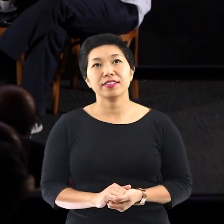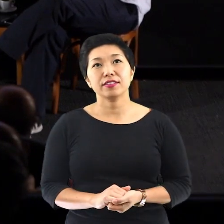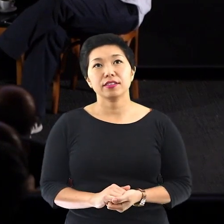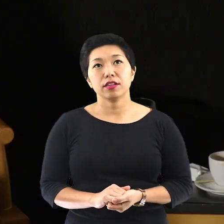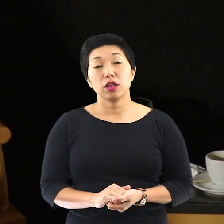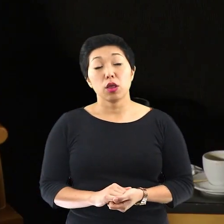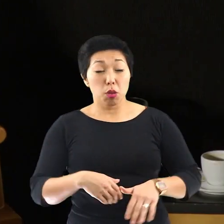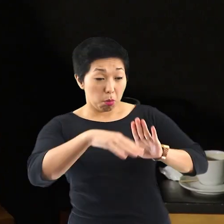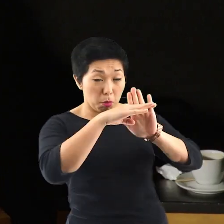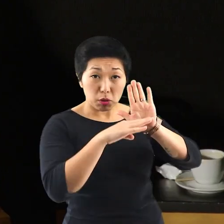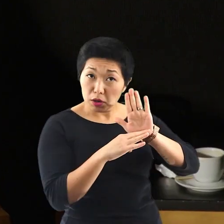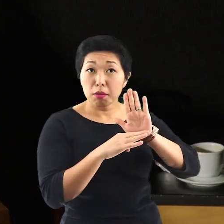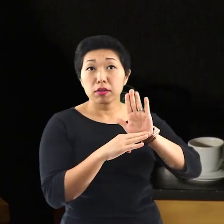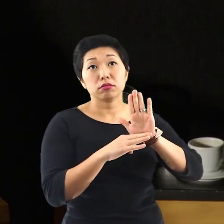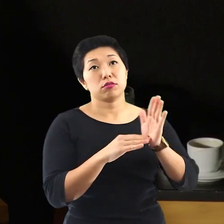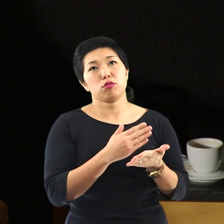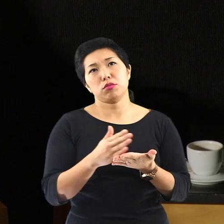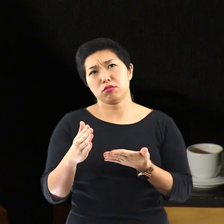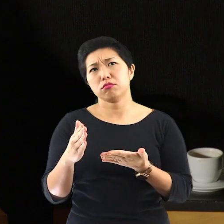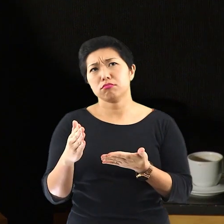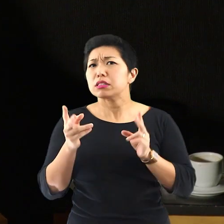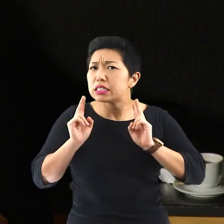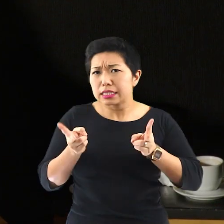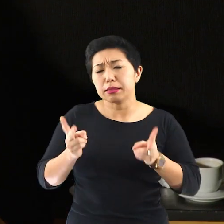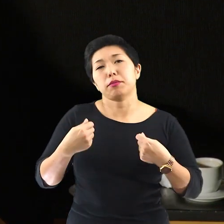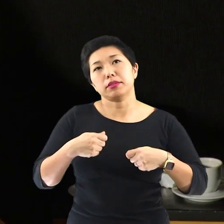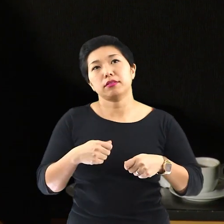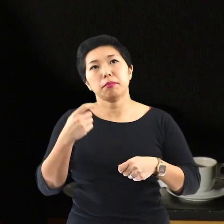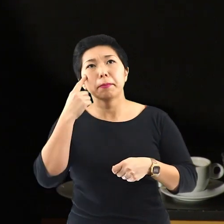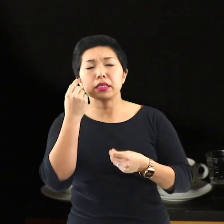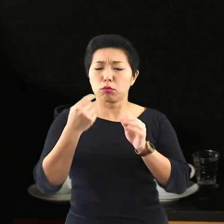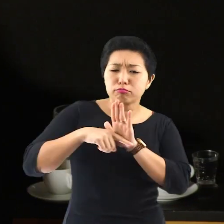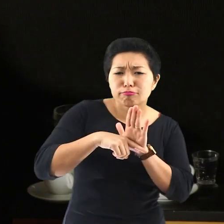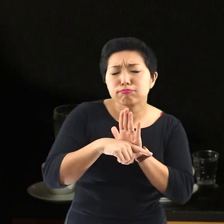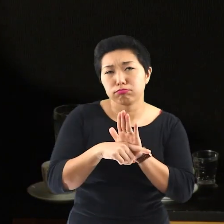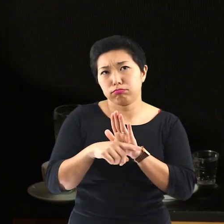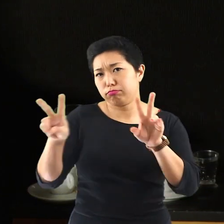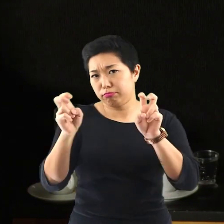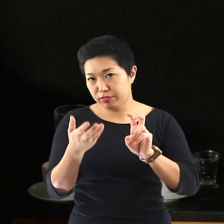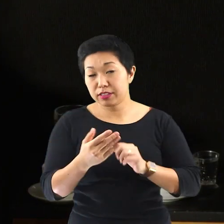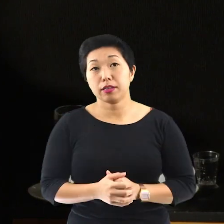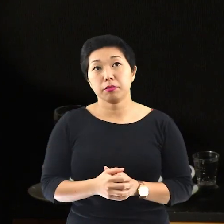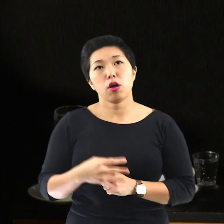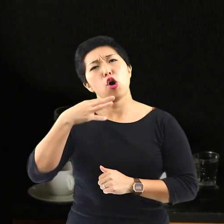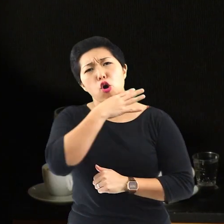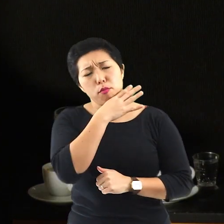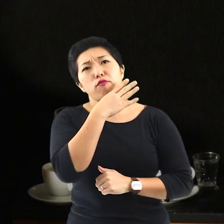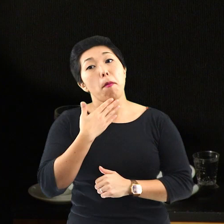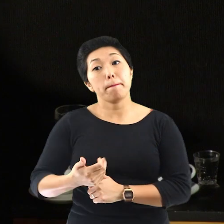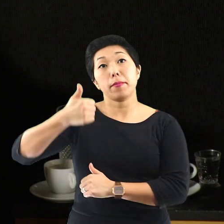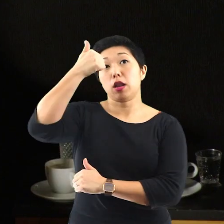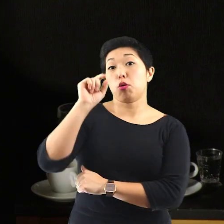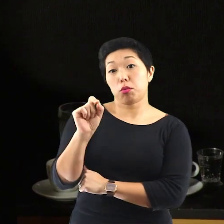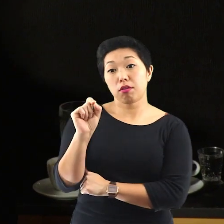Todo programa, quando ele começa, ele vai ter críticas. É óbvio que o ideal